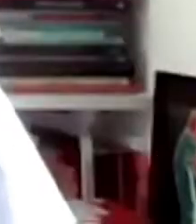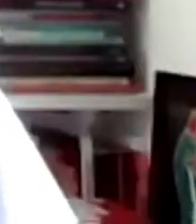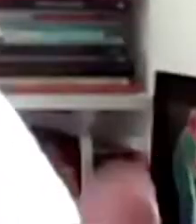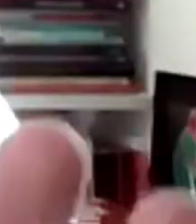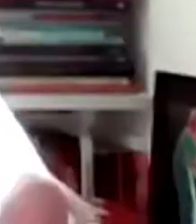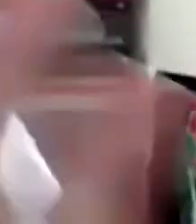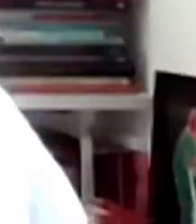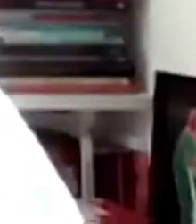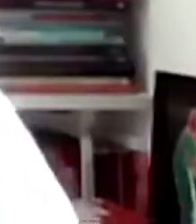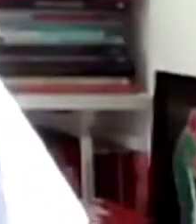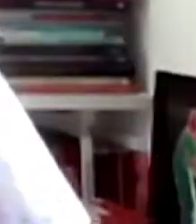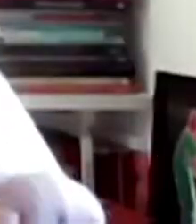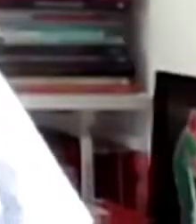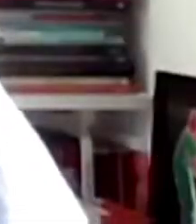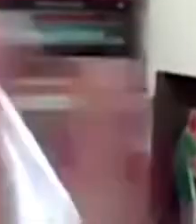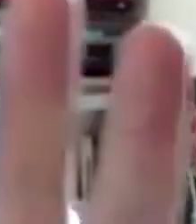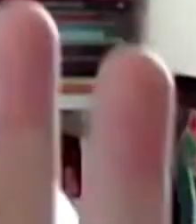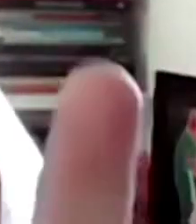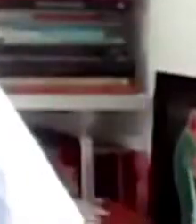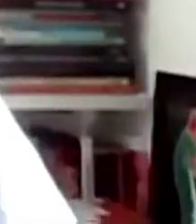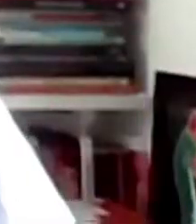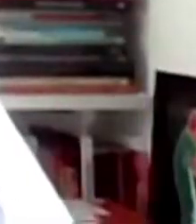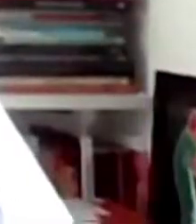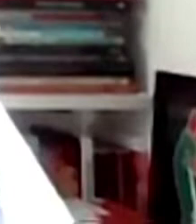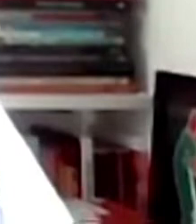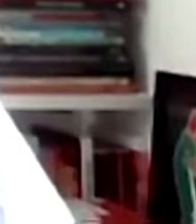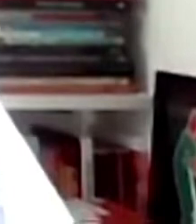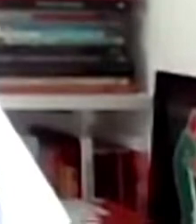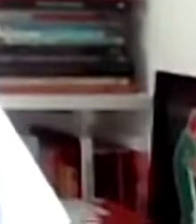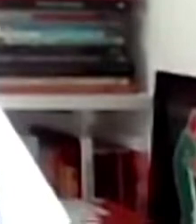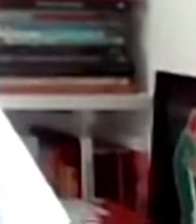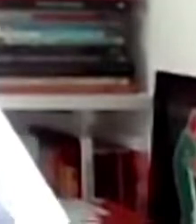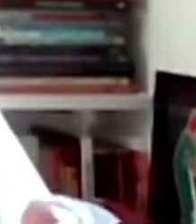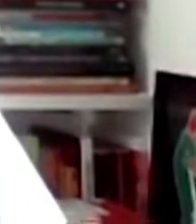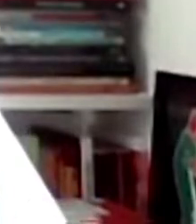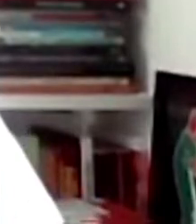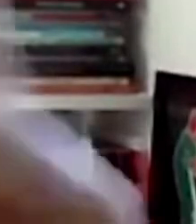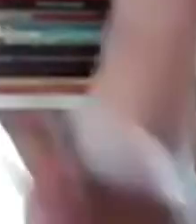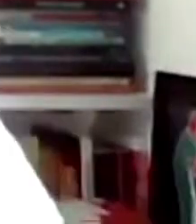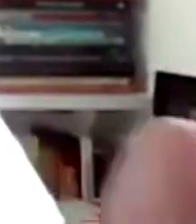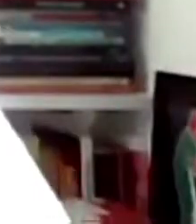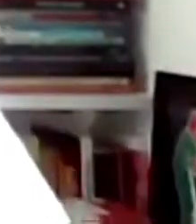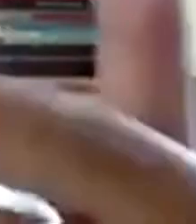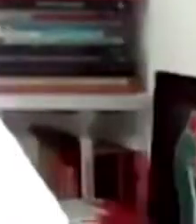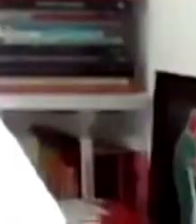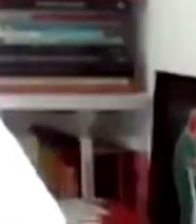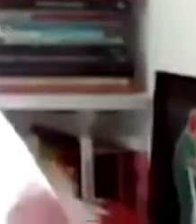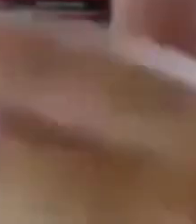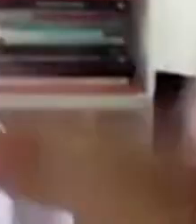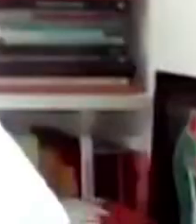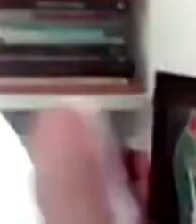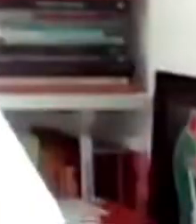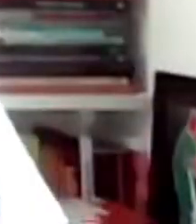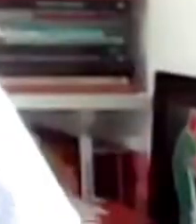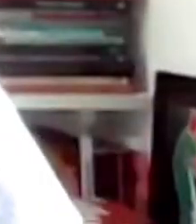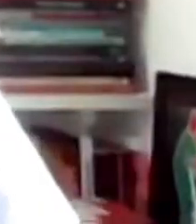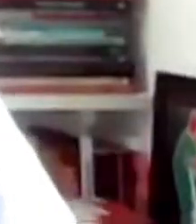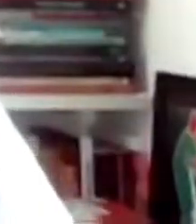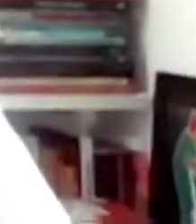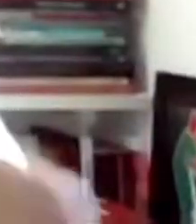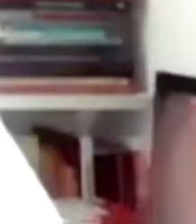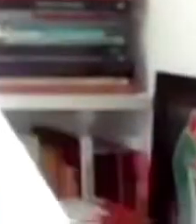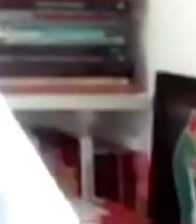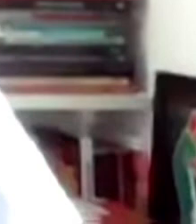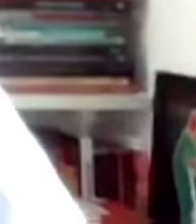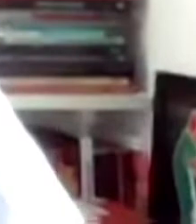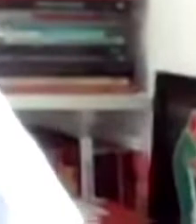eu estou falando tudo isso para chegar agora na fase final da minha fala, com a conclusão. Eu atuo aqui como um advogado da